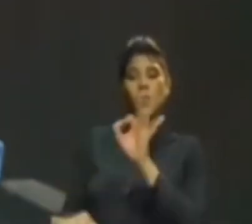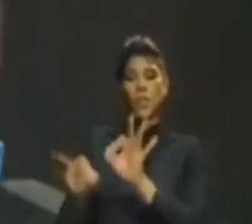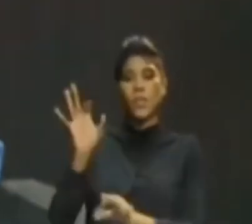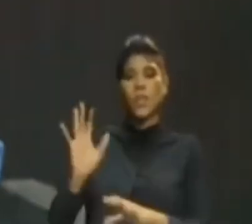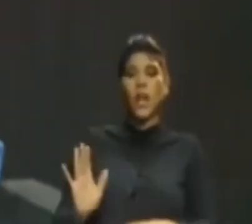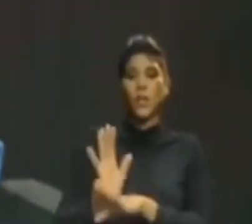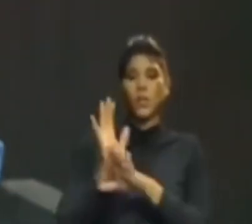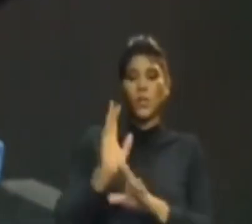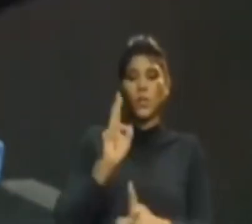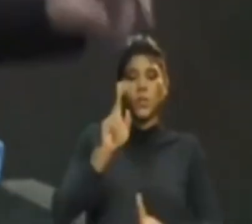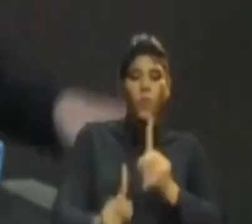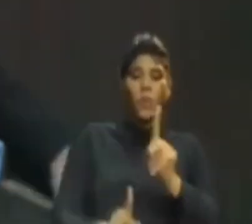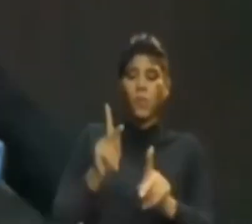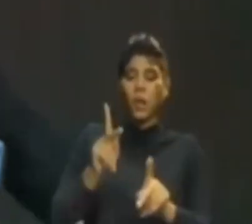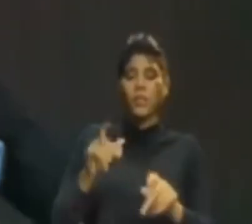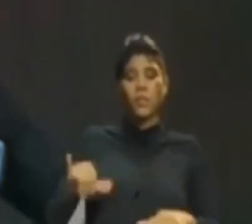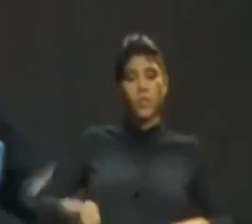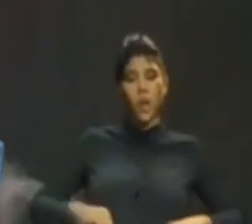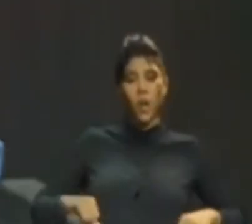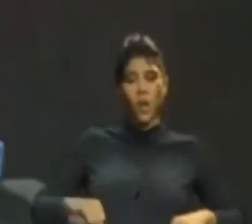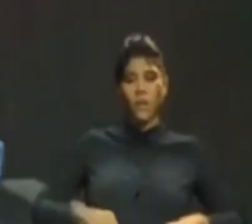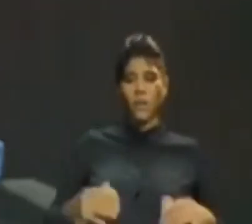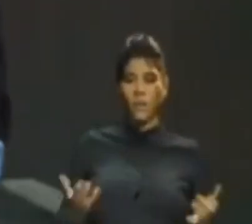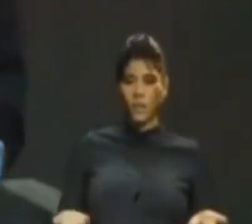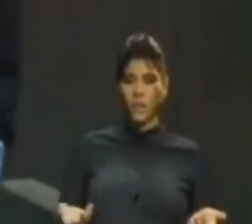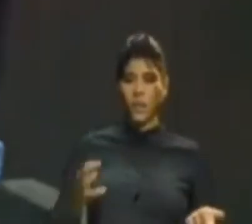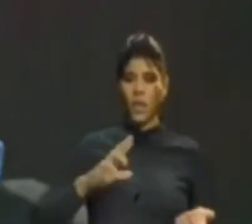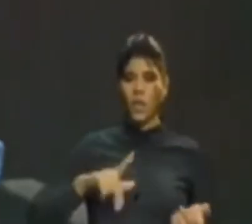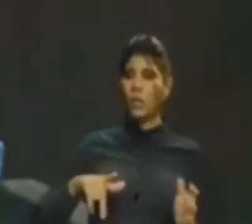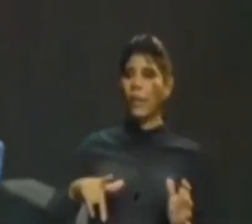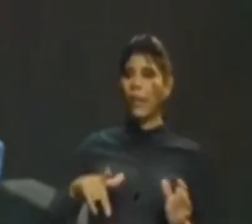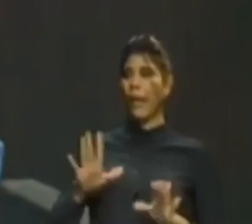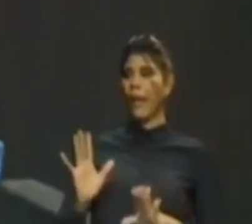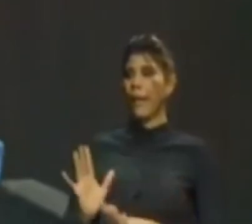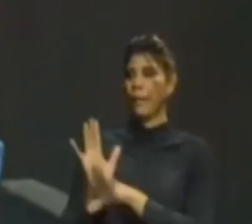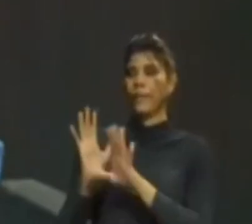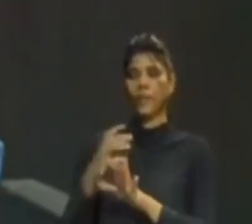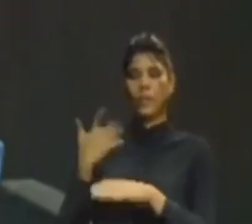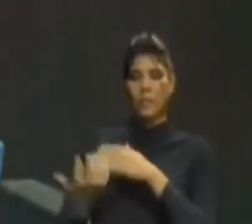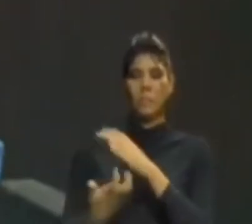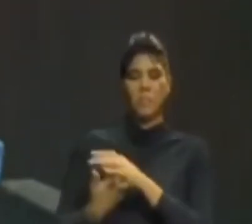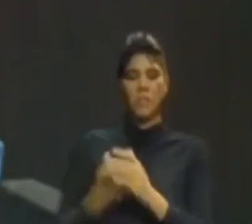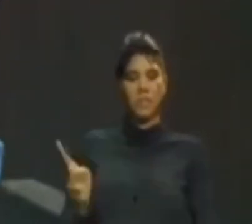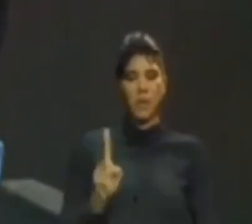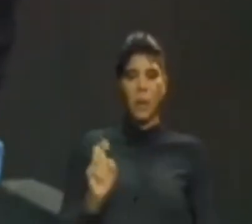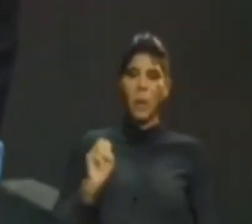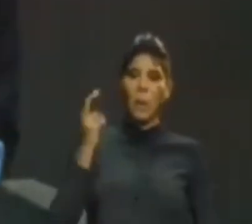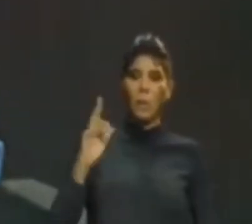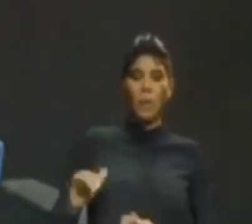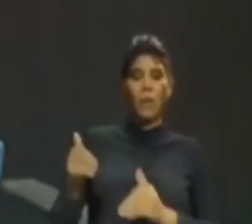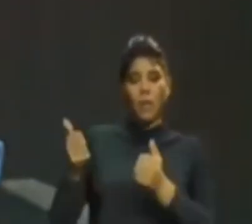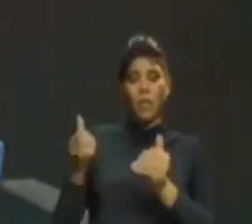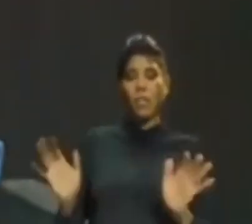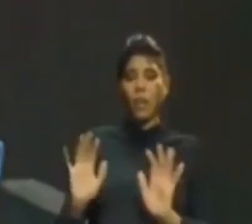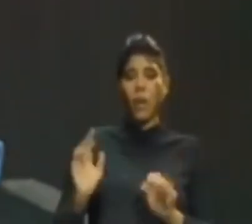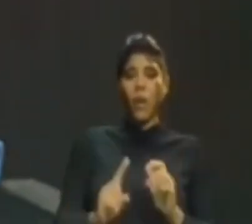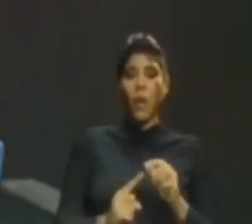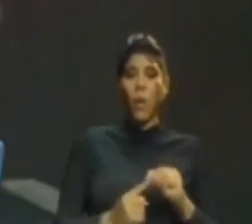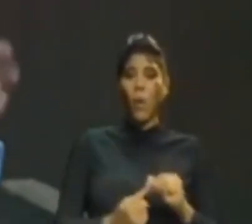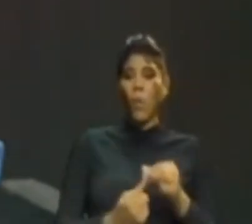mais sofre não das grandes dos grandes grupos económicos não para ampliar a ver com a lucratividade da